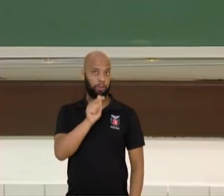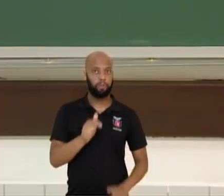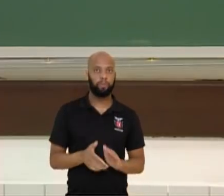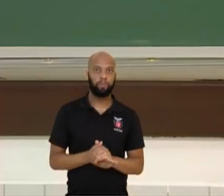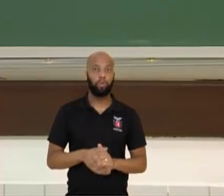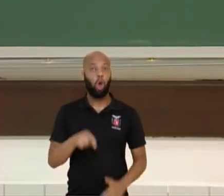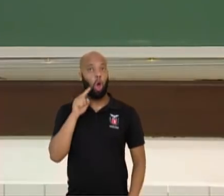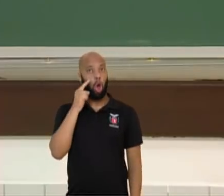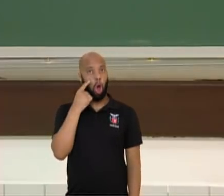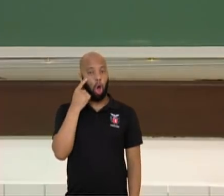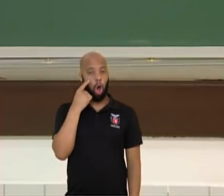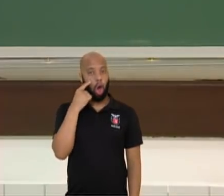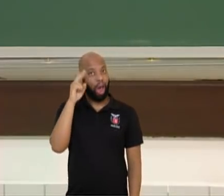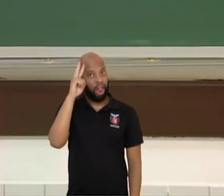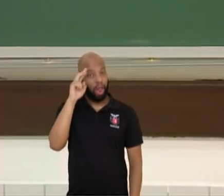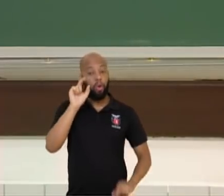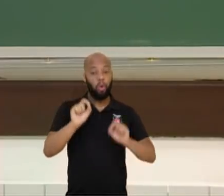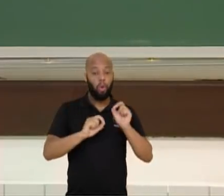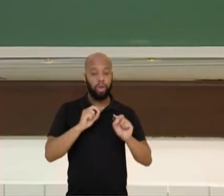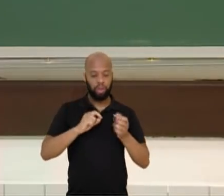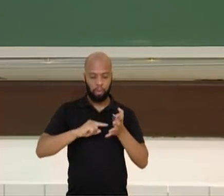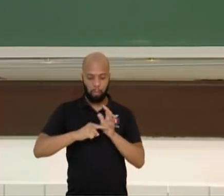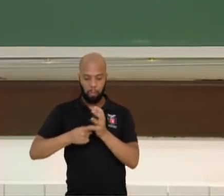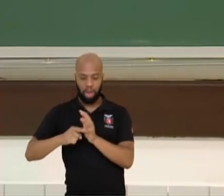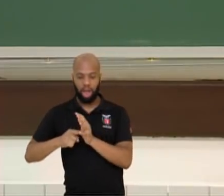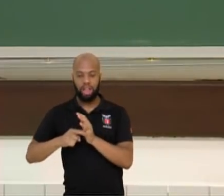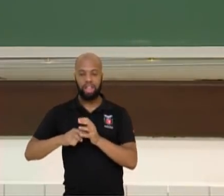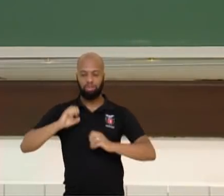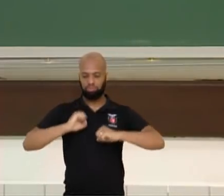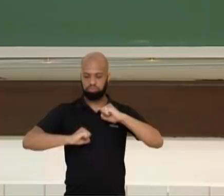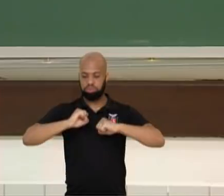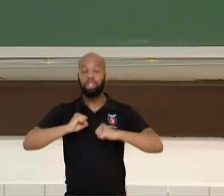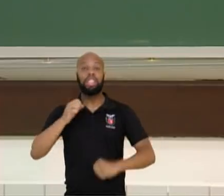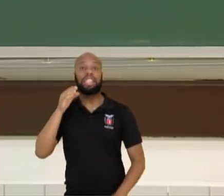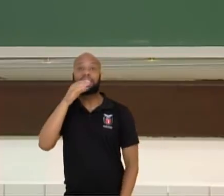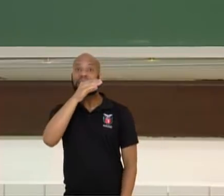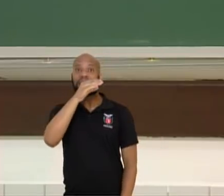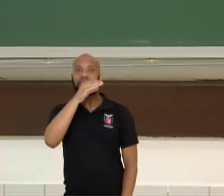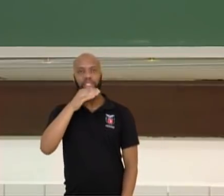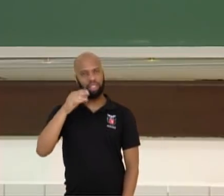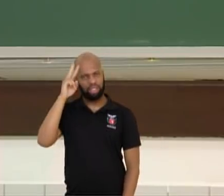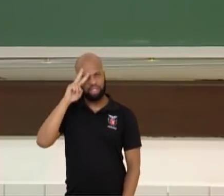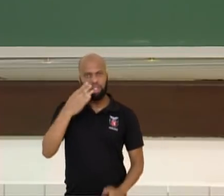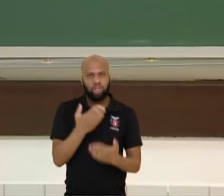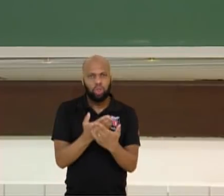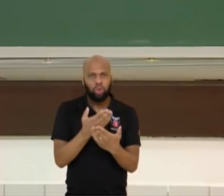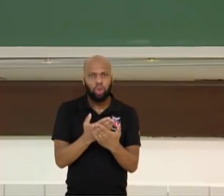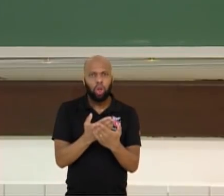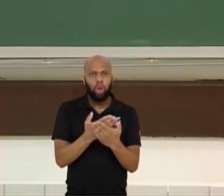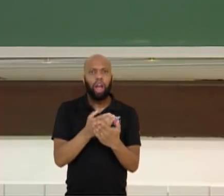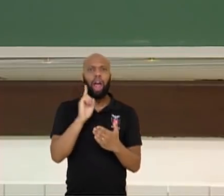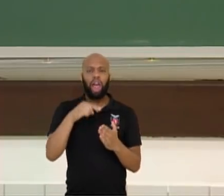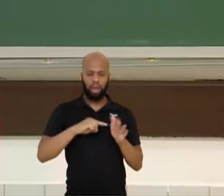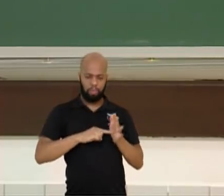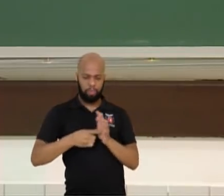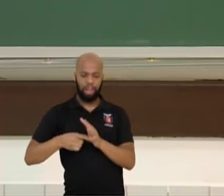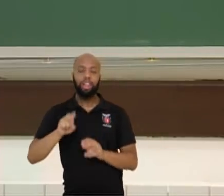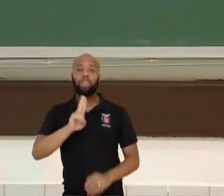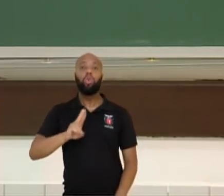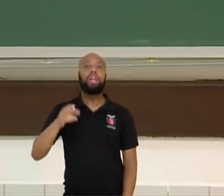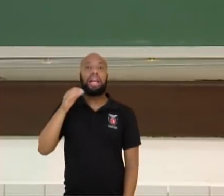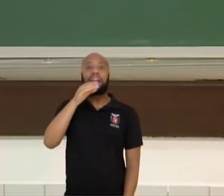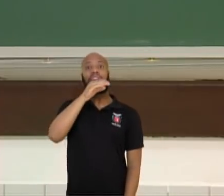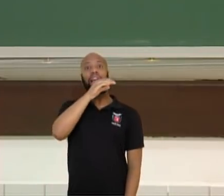Primeiro, vamos lembrar o que é uma máquina térmica para a gente poder responder. Lembra que a gente falou que máquina térmica são aquelas máquinas que usam